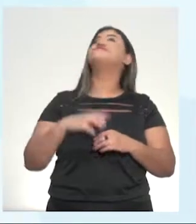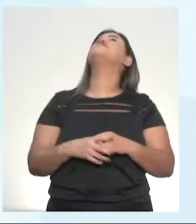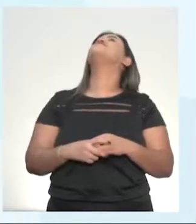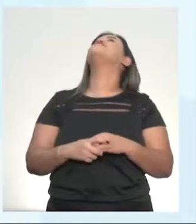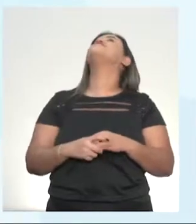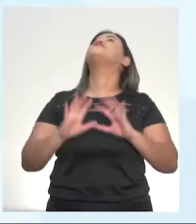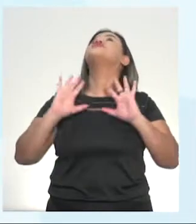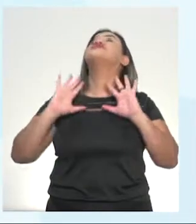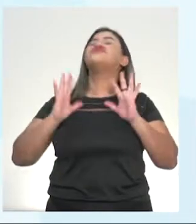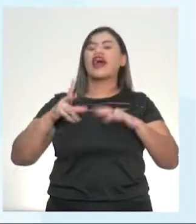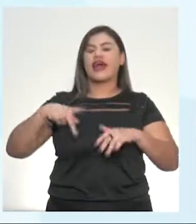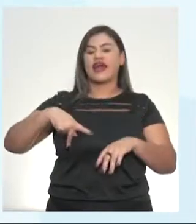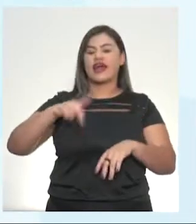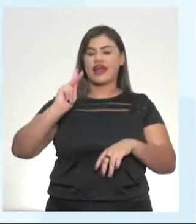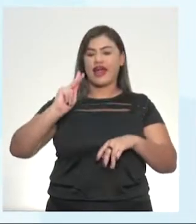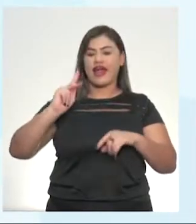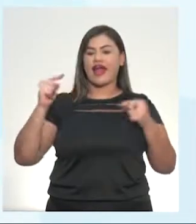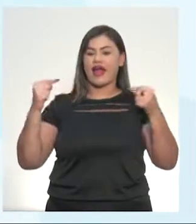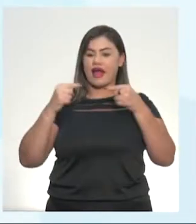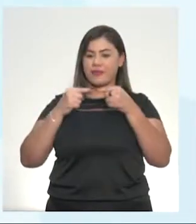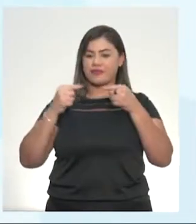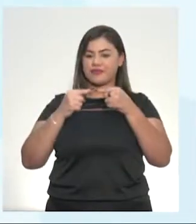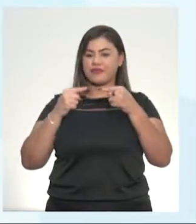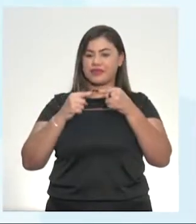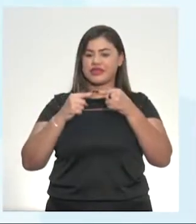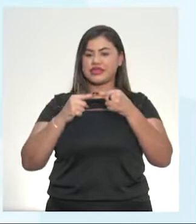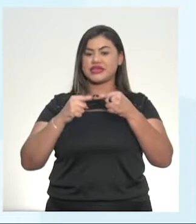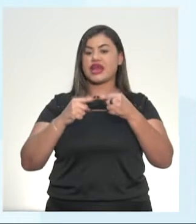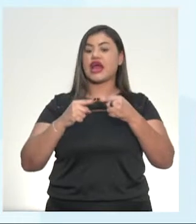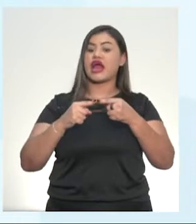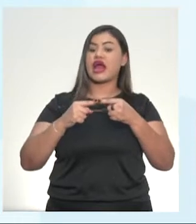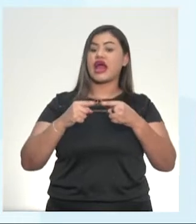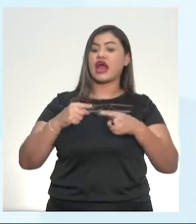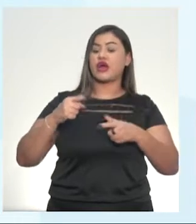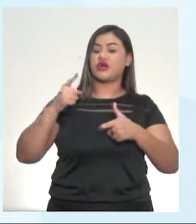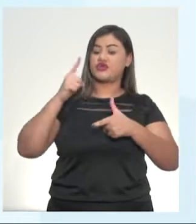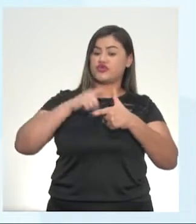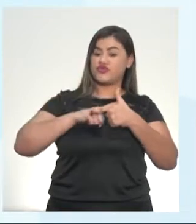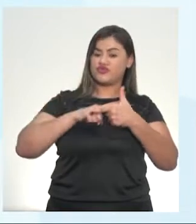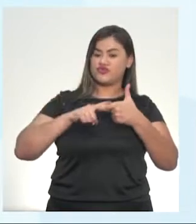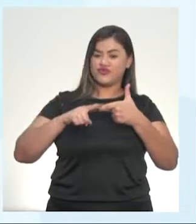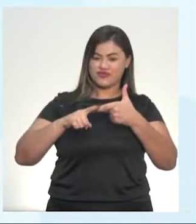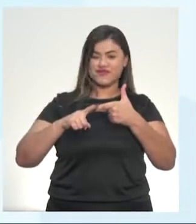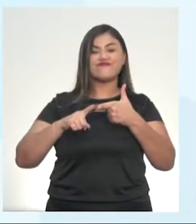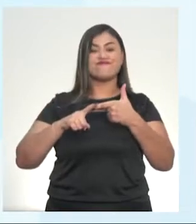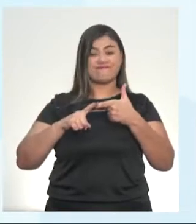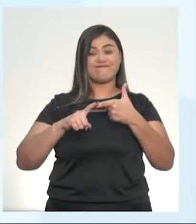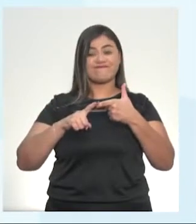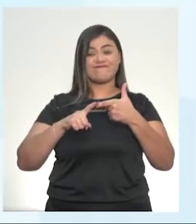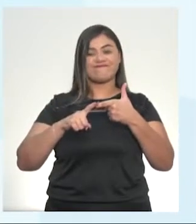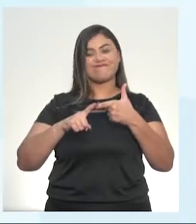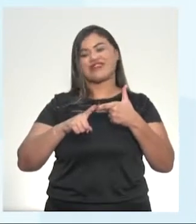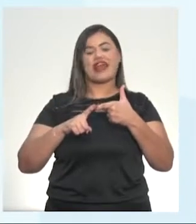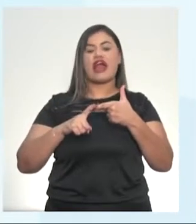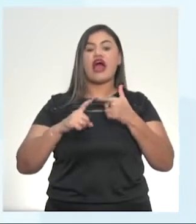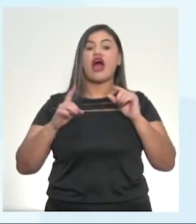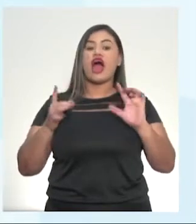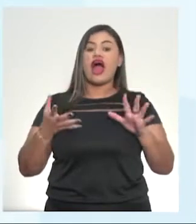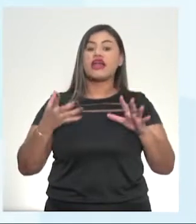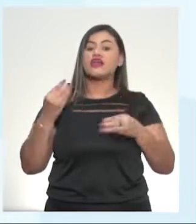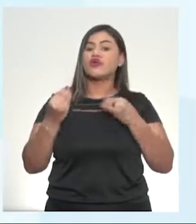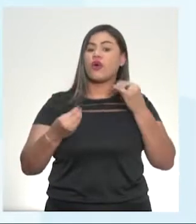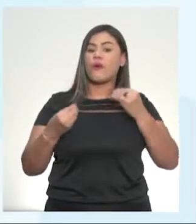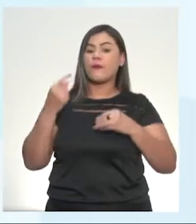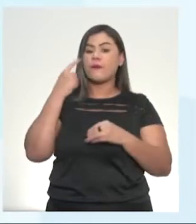coloquei a constante K de proporcionalidade, sendo a grandeza 1 dividido pela grandeza 2. No problema, ele